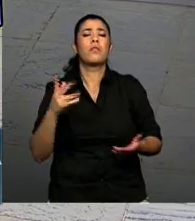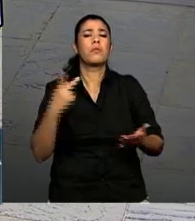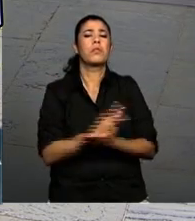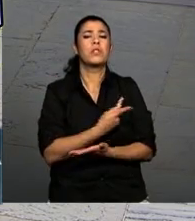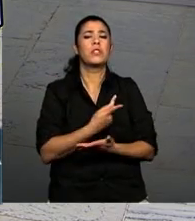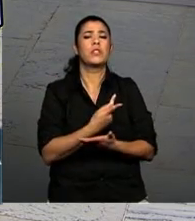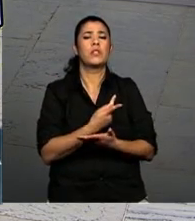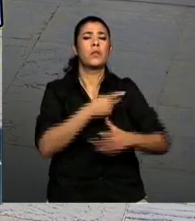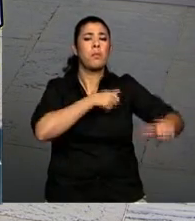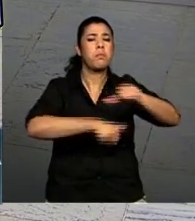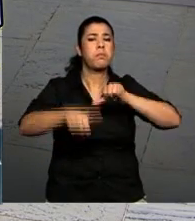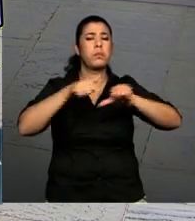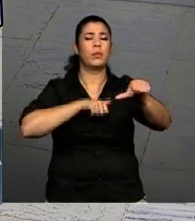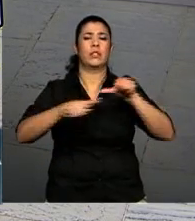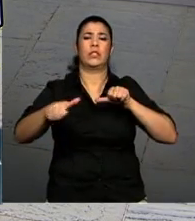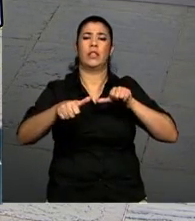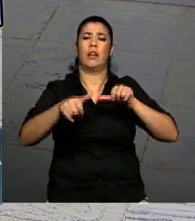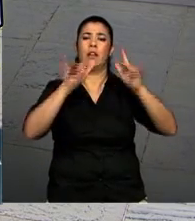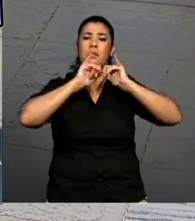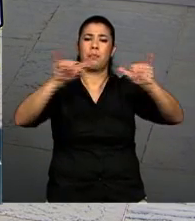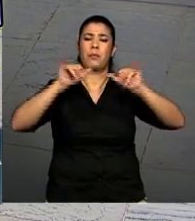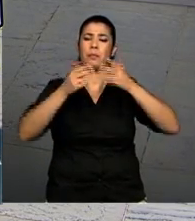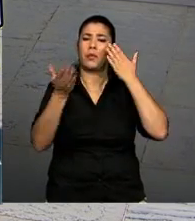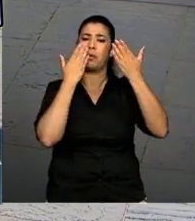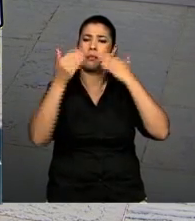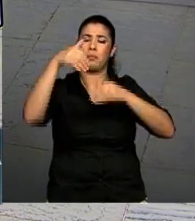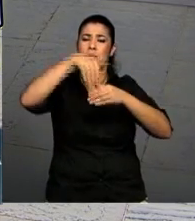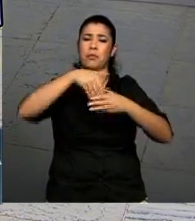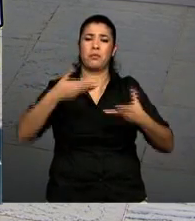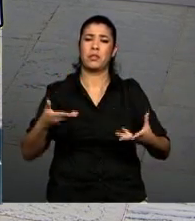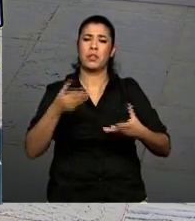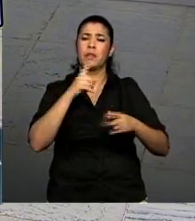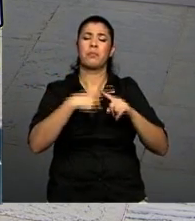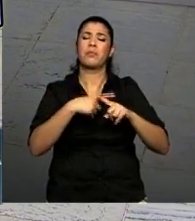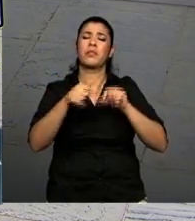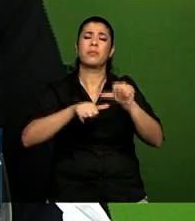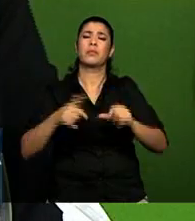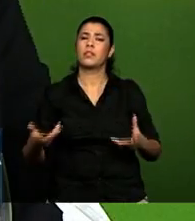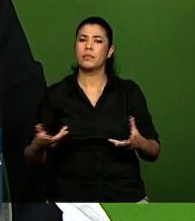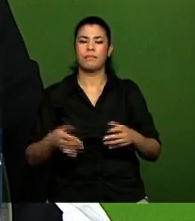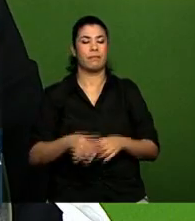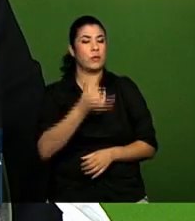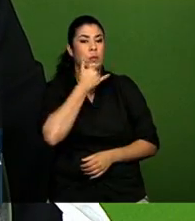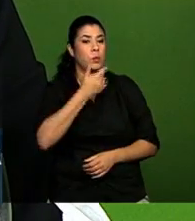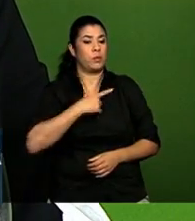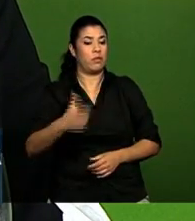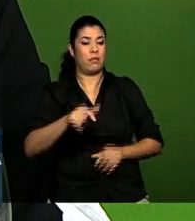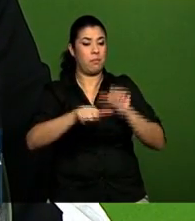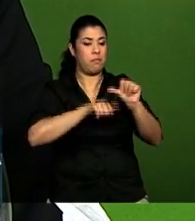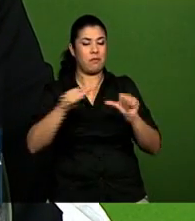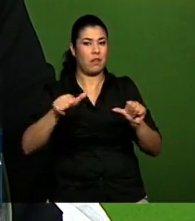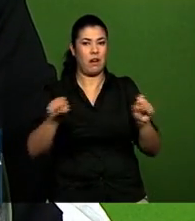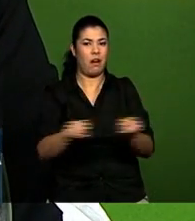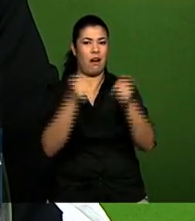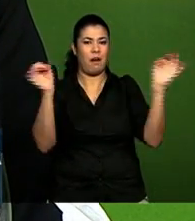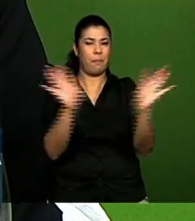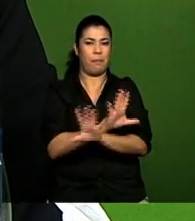ruptura e o que exatamente justifica essa mudança desculpa mas não há ruptura e não há mudança